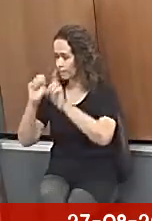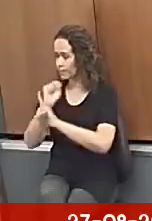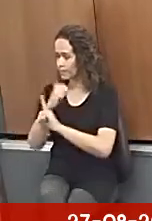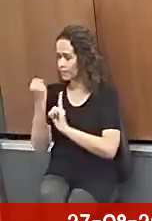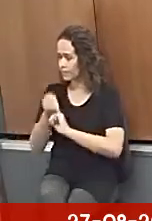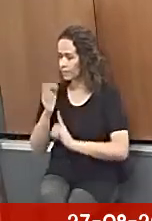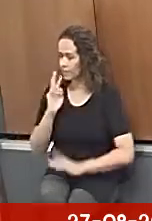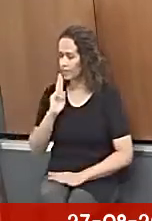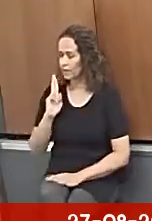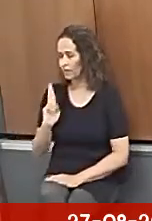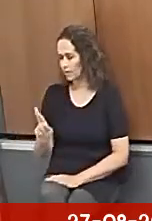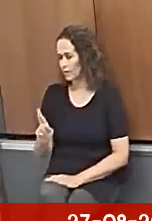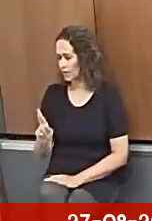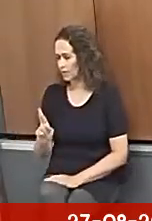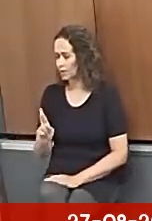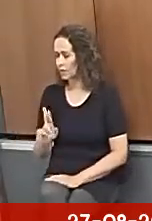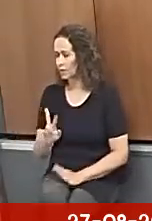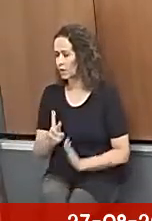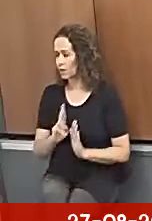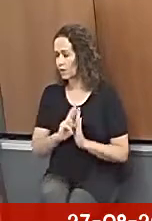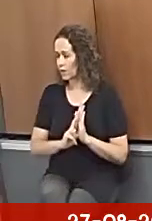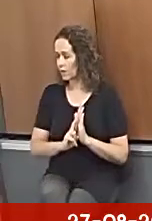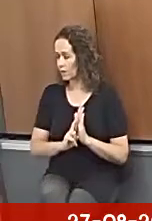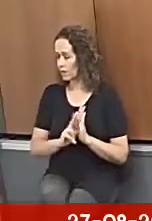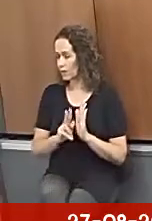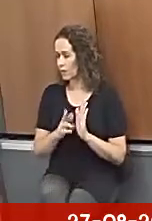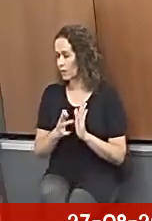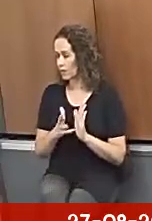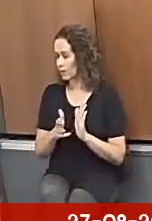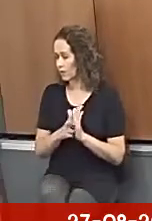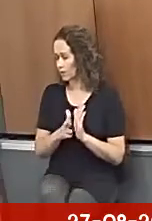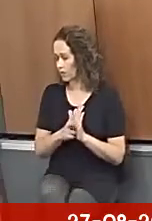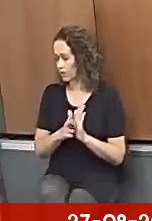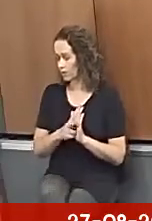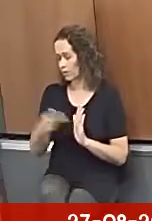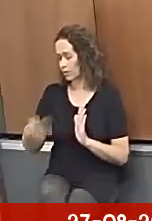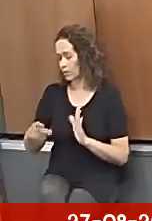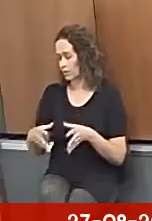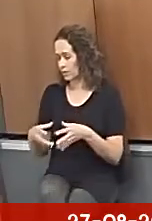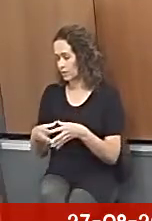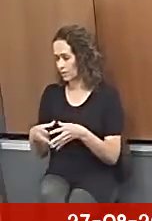requerimento 2747 bar 2019 dessa comissão